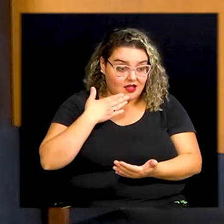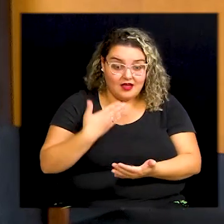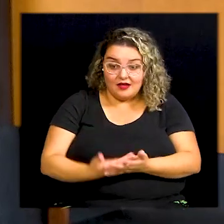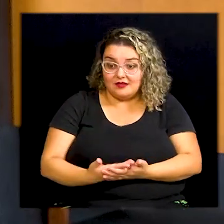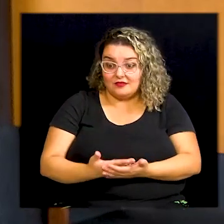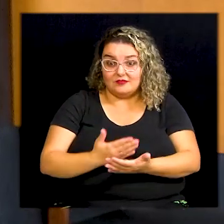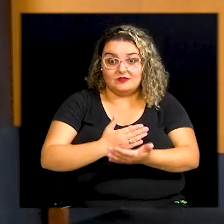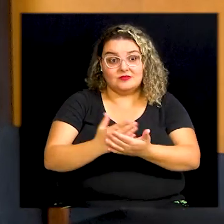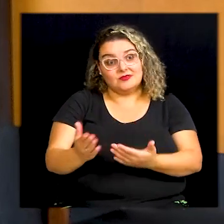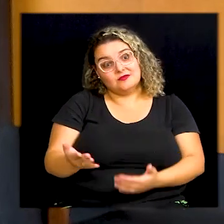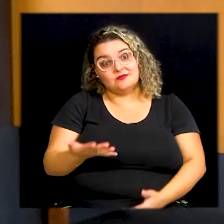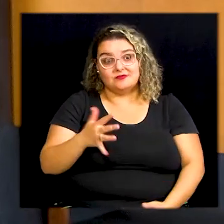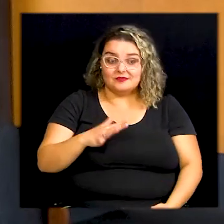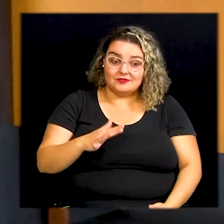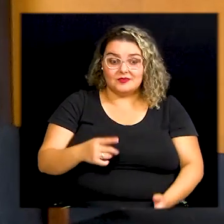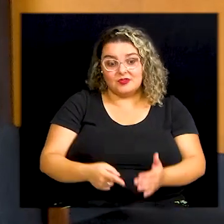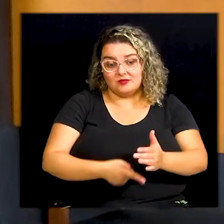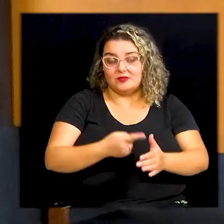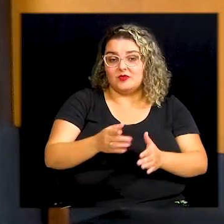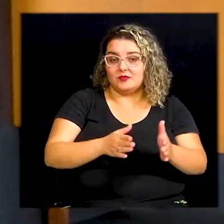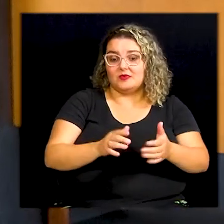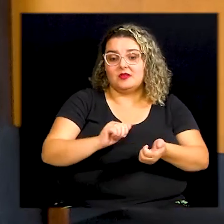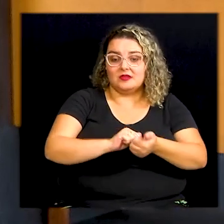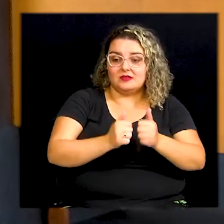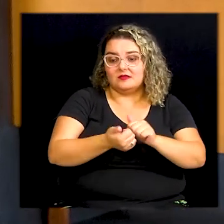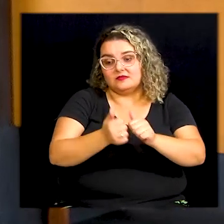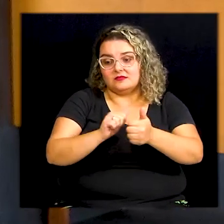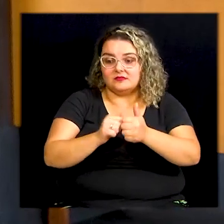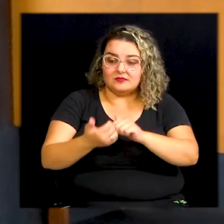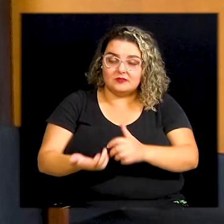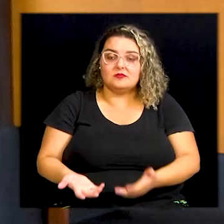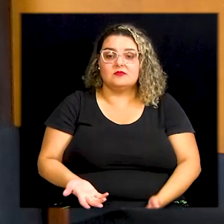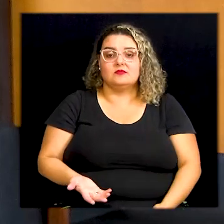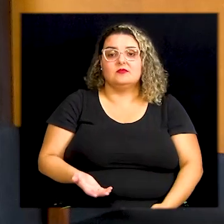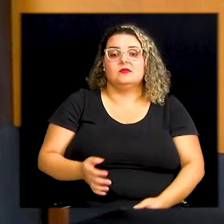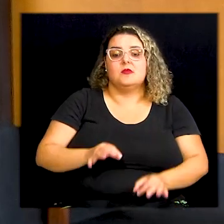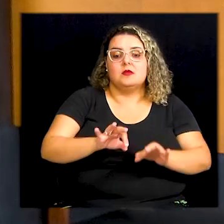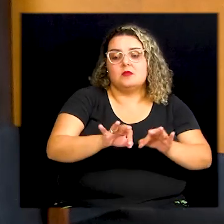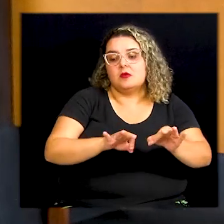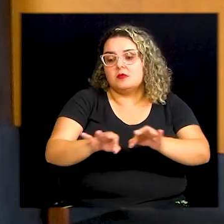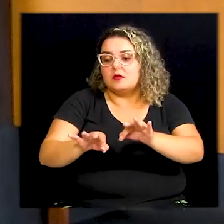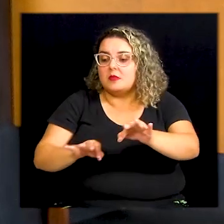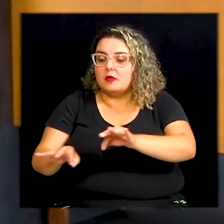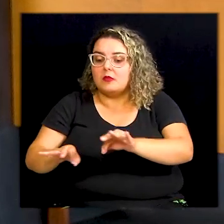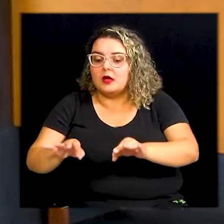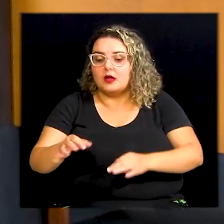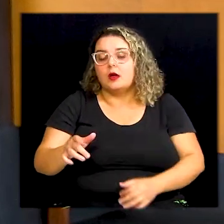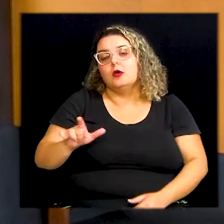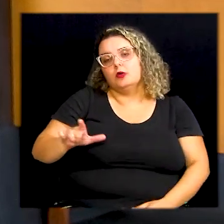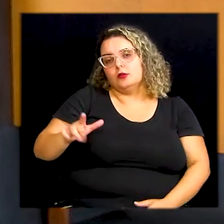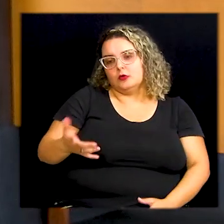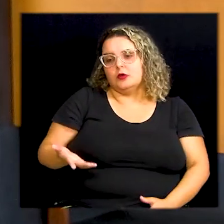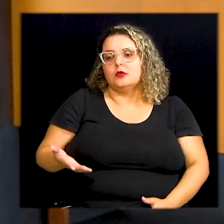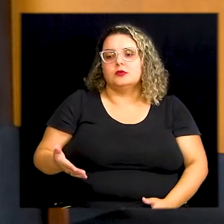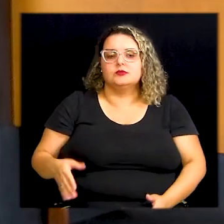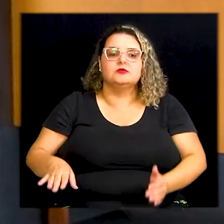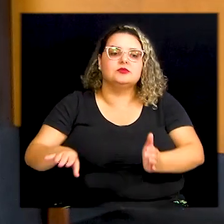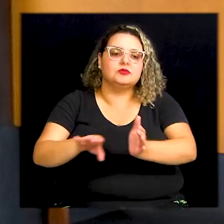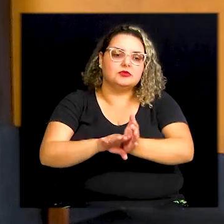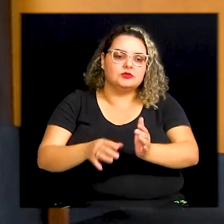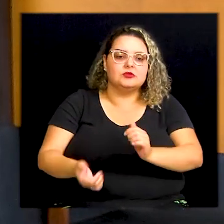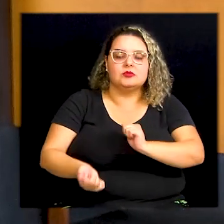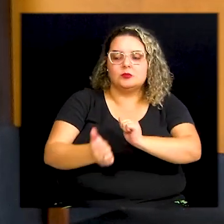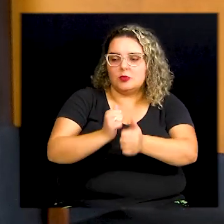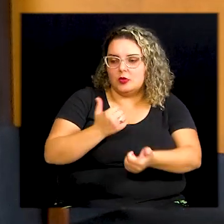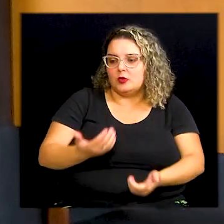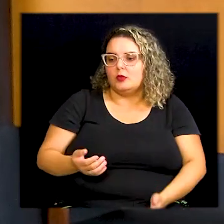começou o campeonato não tão bem, né? No primeiro turno, ali se adaptando ainda, arrumando as formações. Claro que chegou os